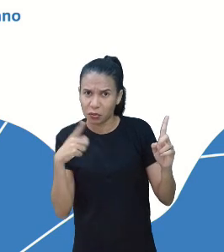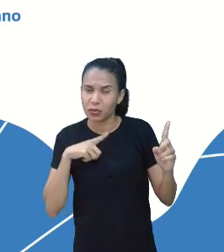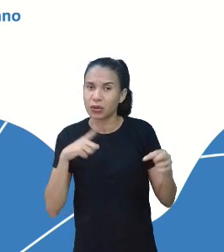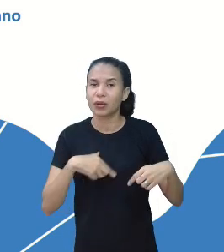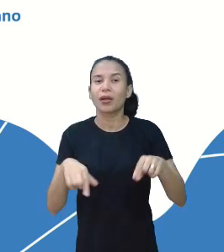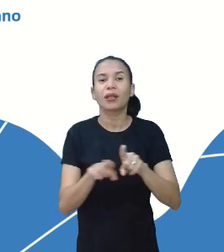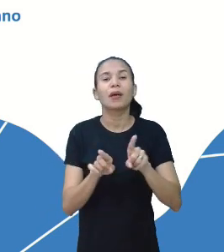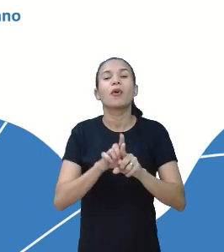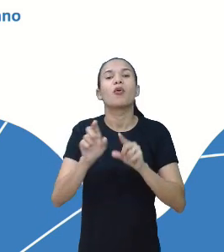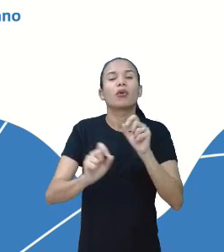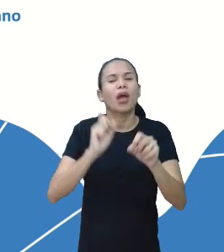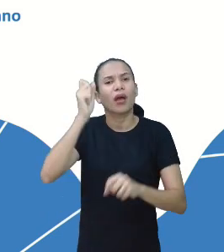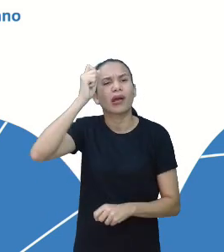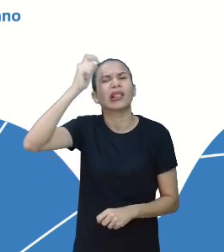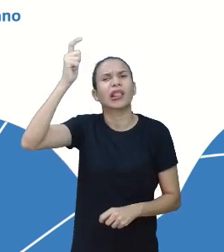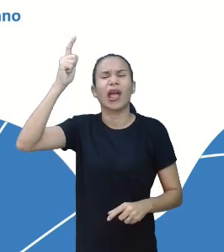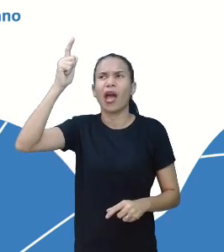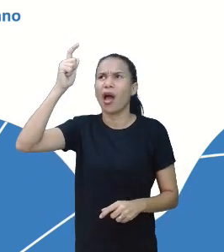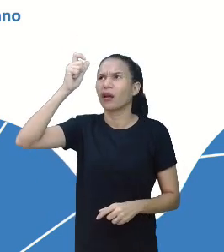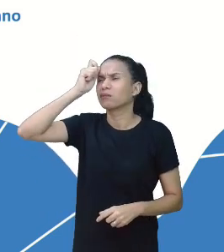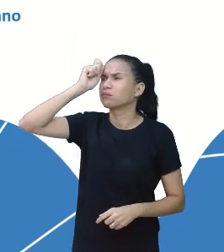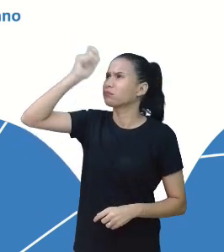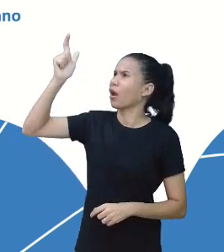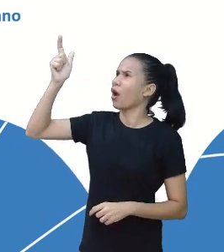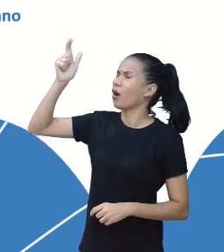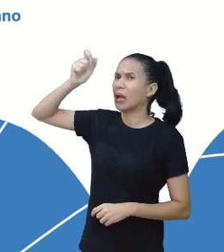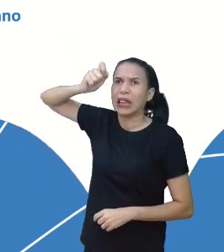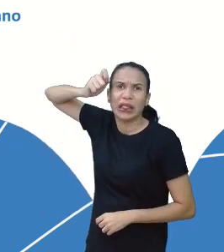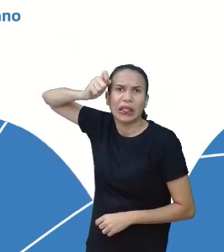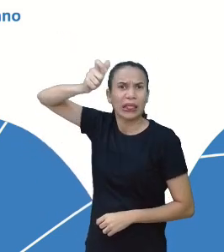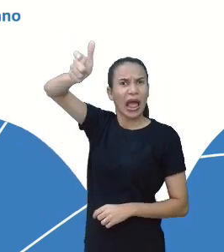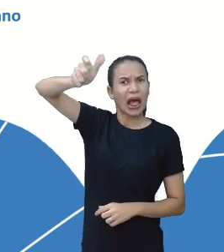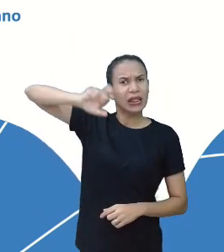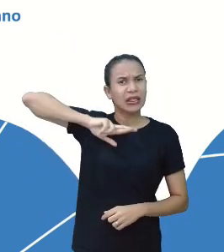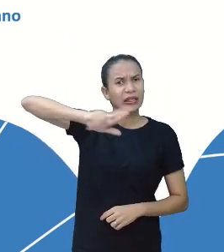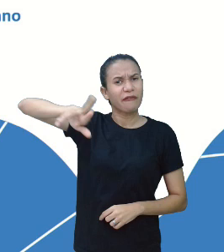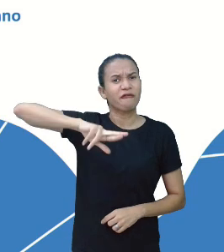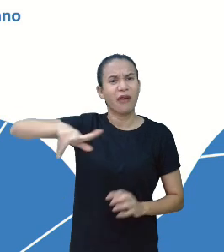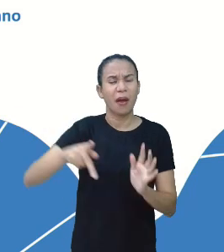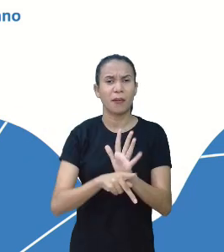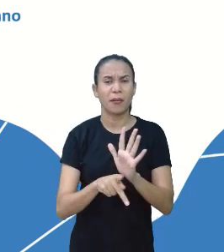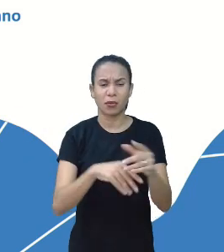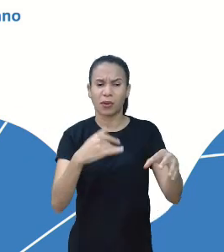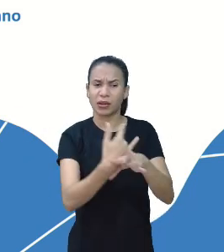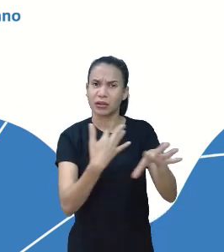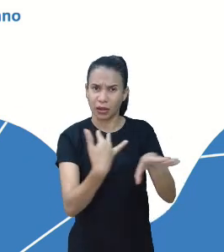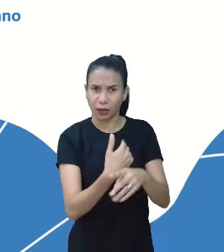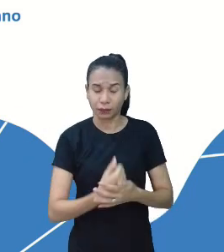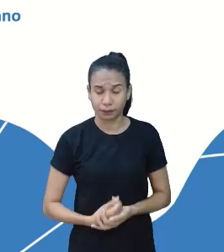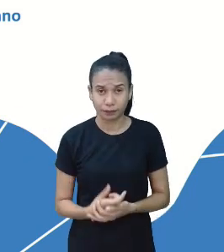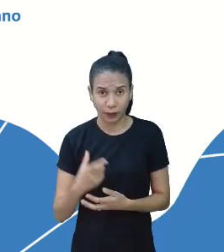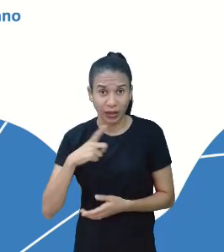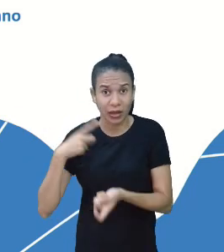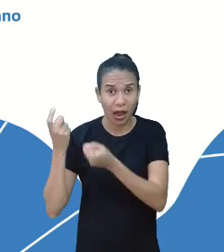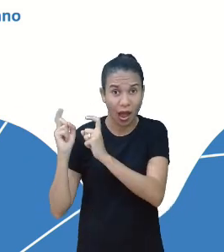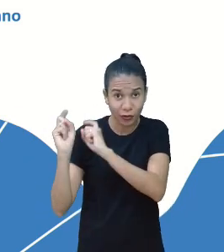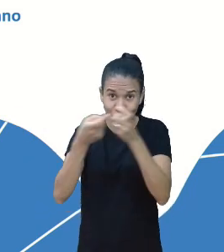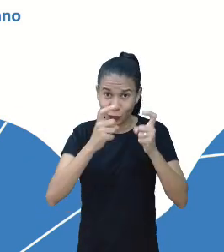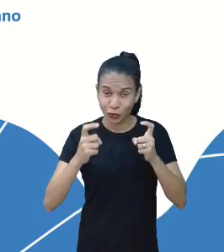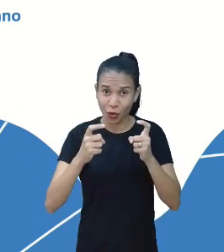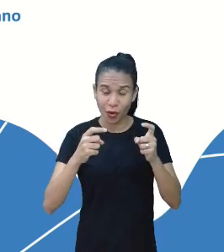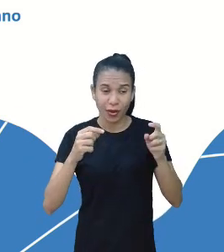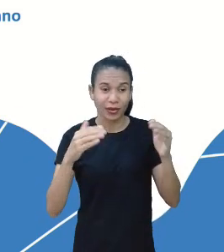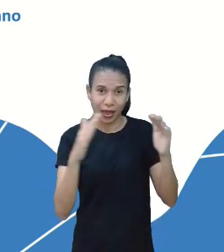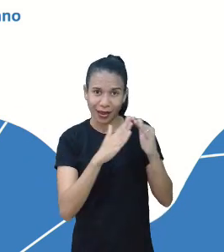também ideias que iam muito além dos morros em redor da cidade. As discussões na casa do pão